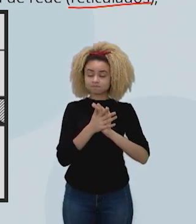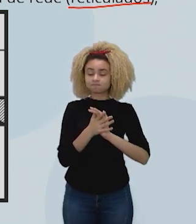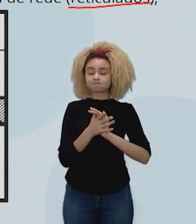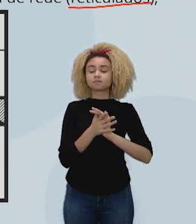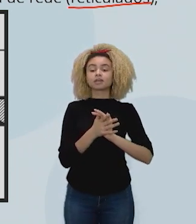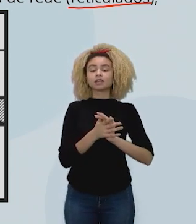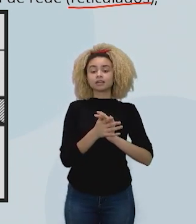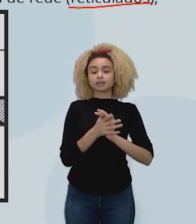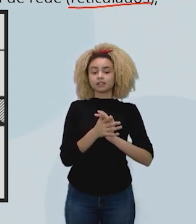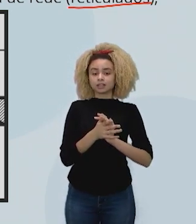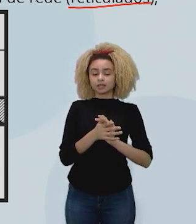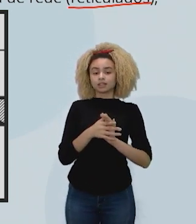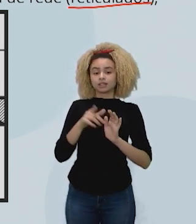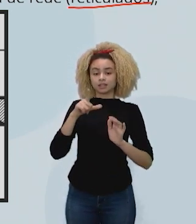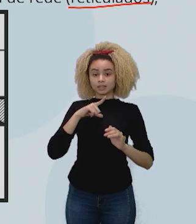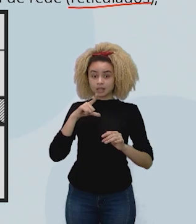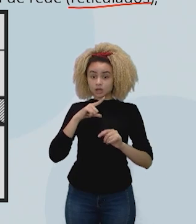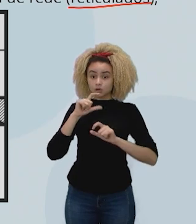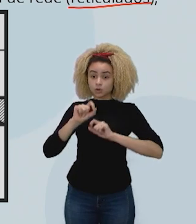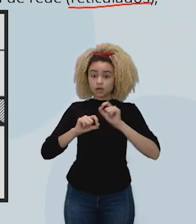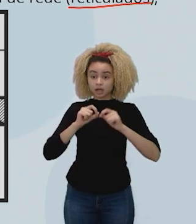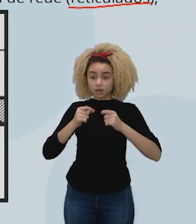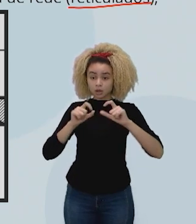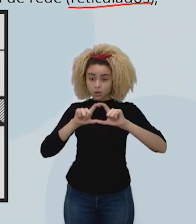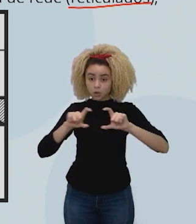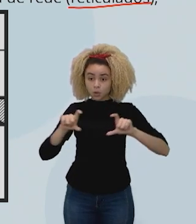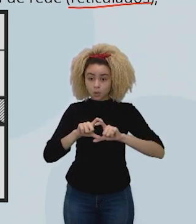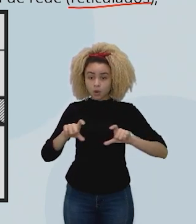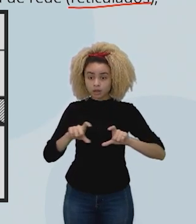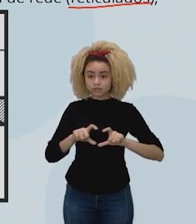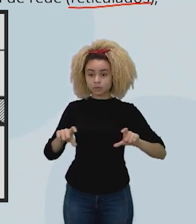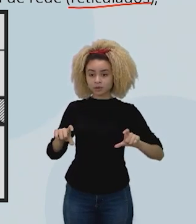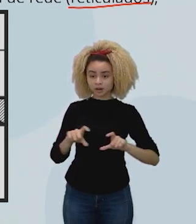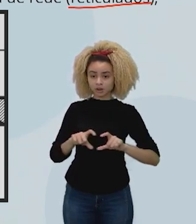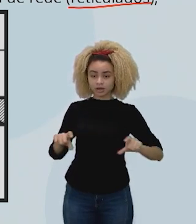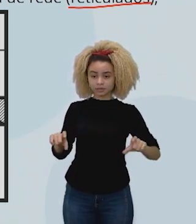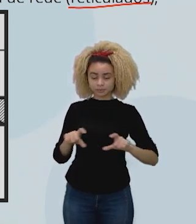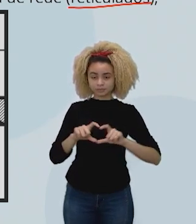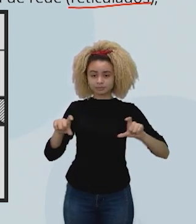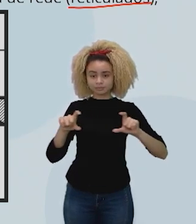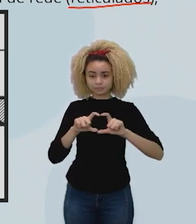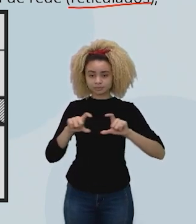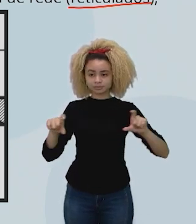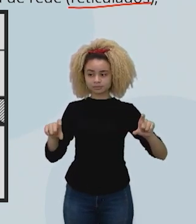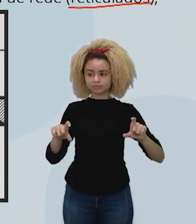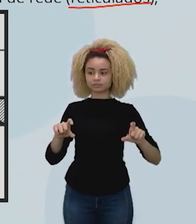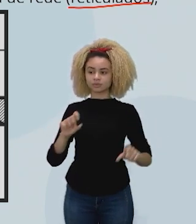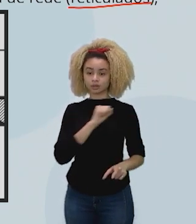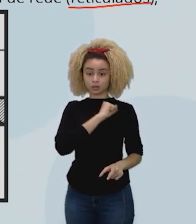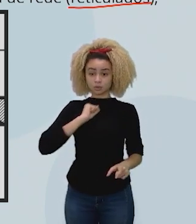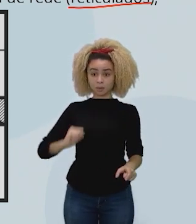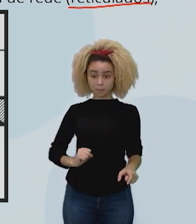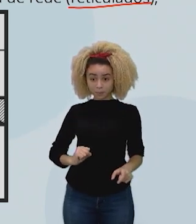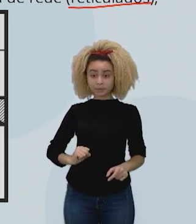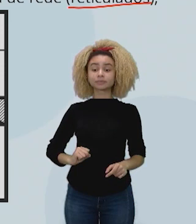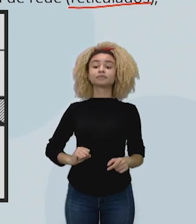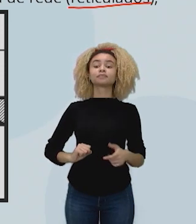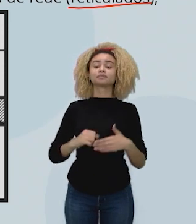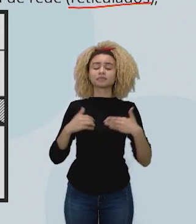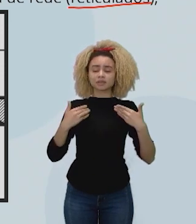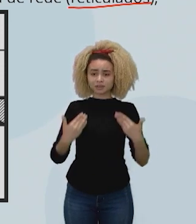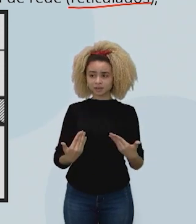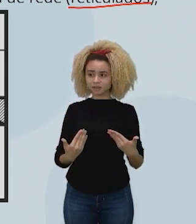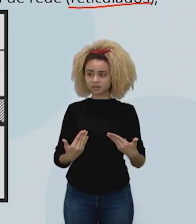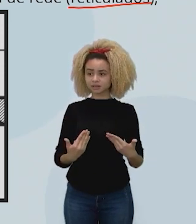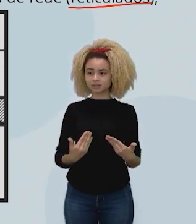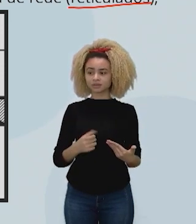gente vai ver muito essa influência nos quadrinhos de super-heróis, especialmente nos quadrinhos da Marvel, a partir da década de 60. Tá? Ele se